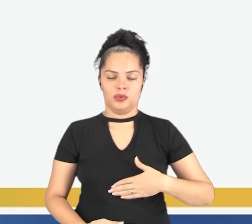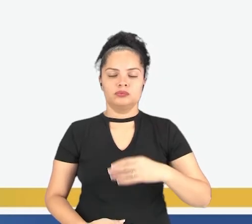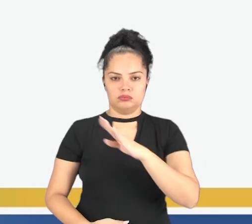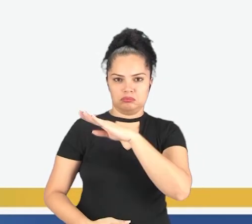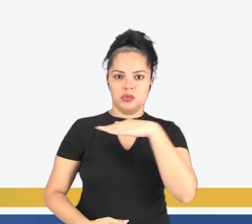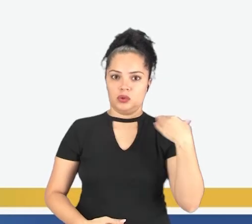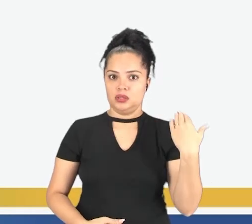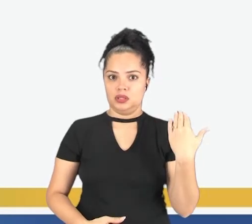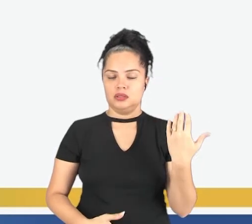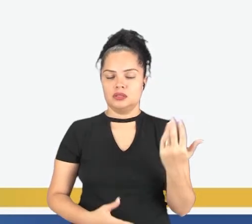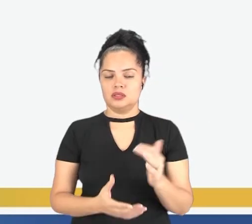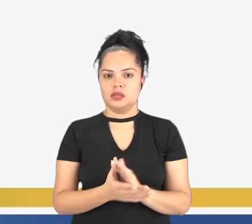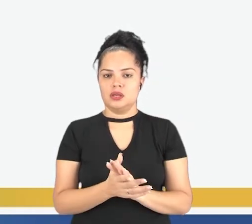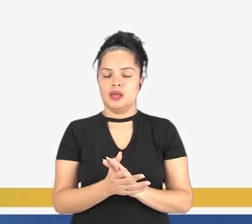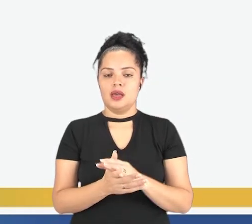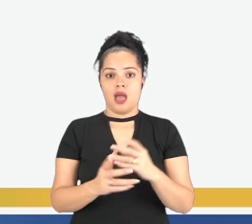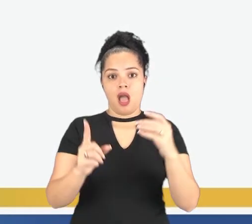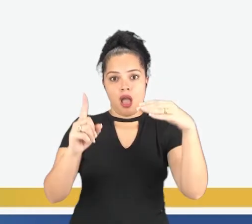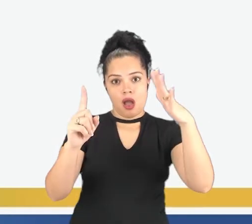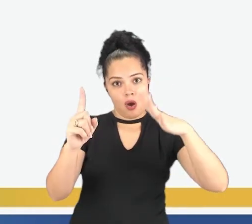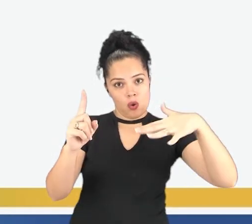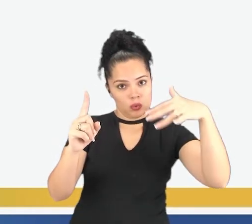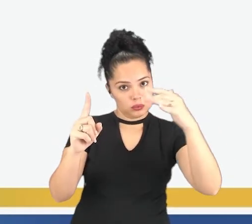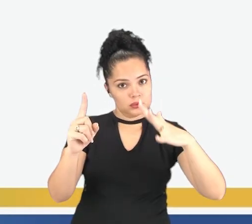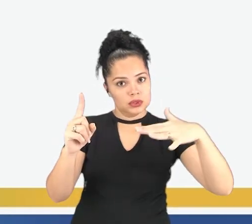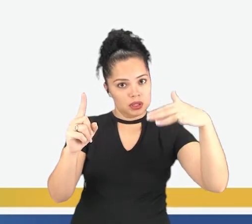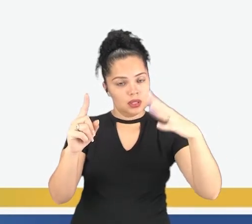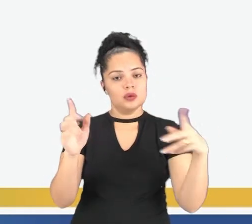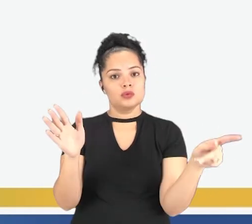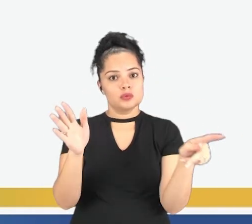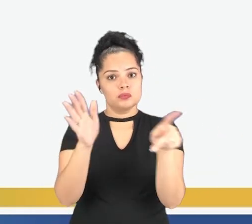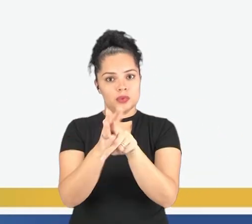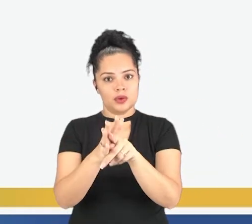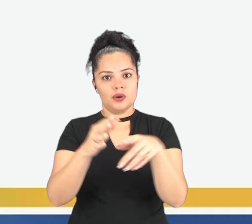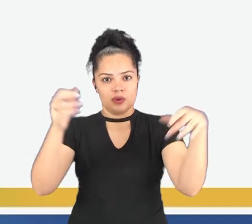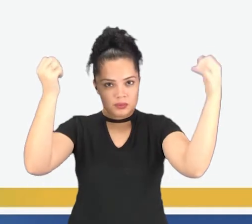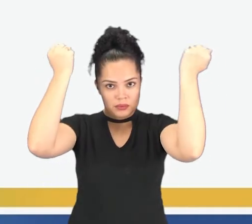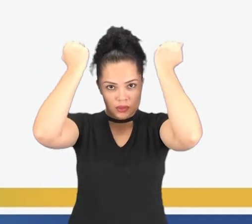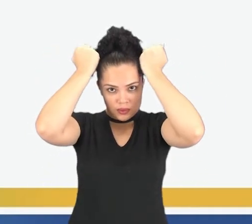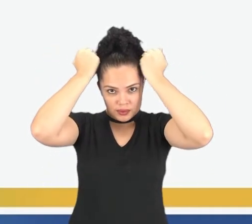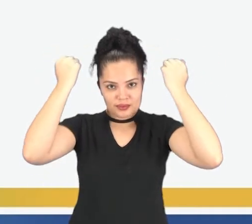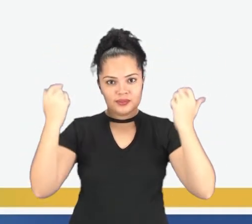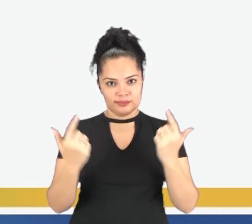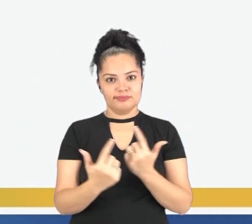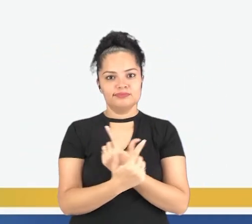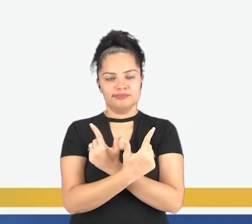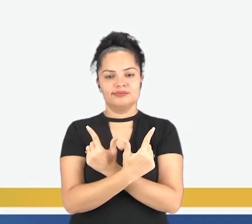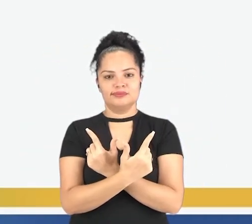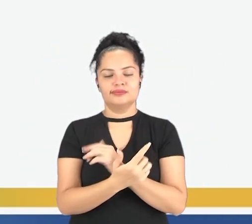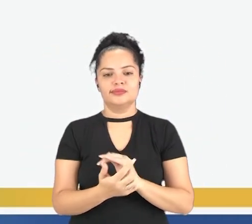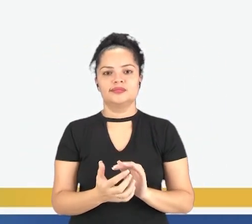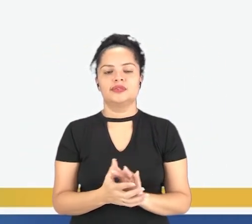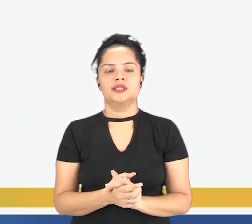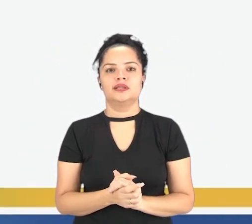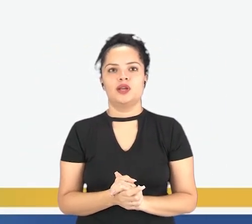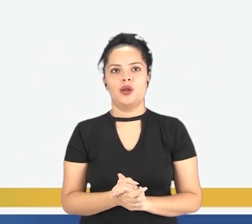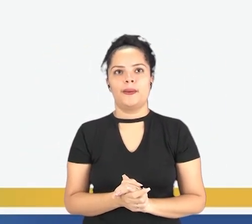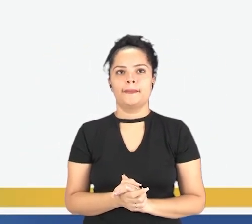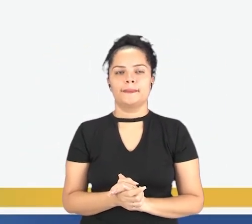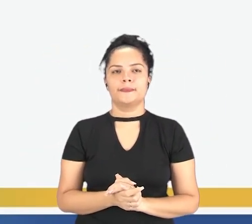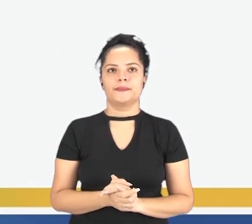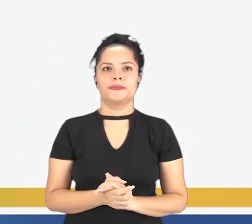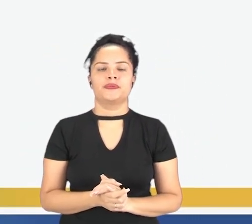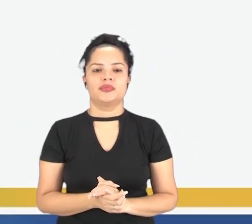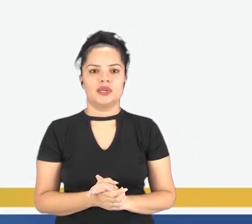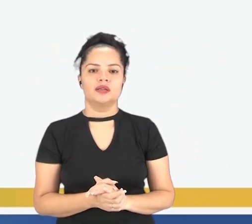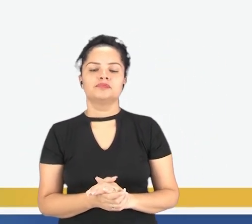como Kinish, tá? Janab Pakal, também conhecido como Pakal II ou apenas Pakal. É o grande Palenque,